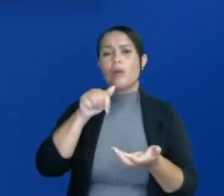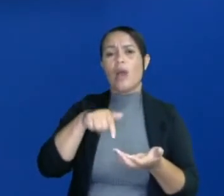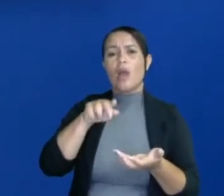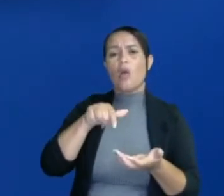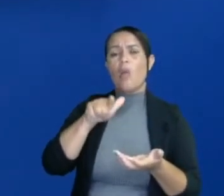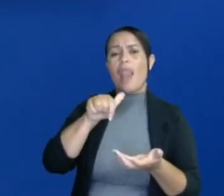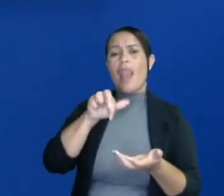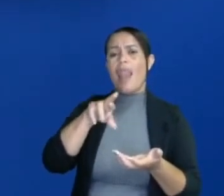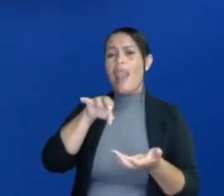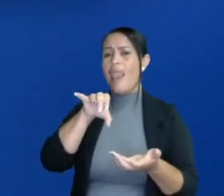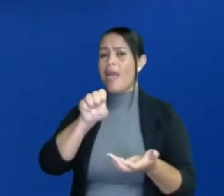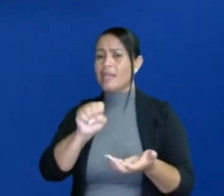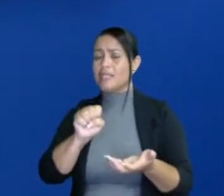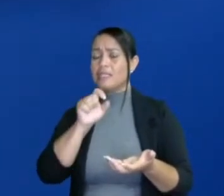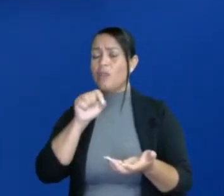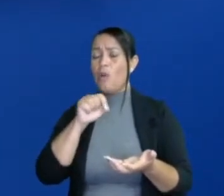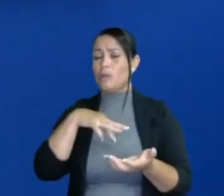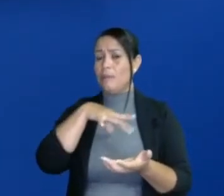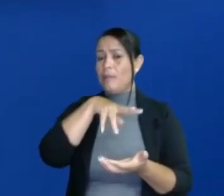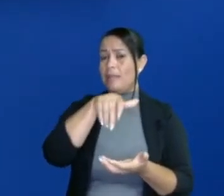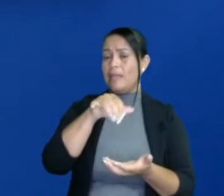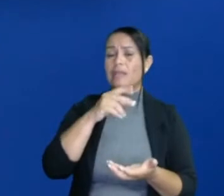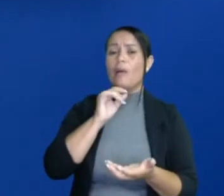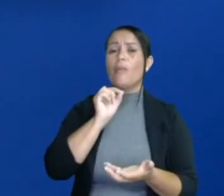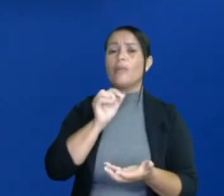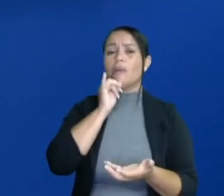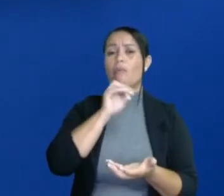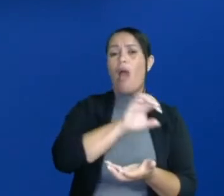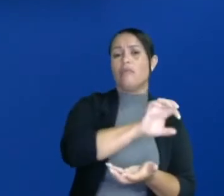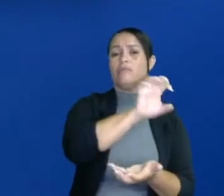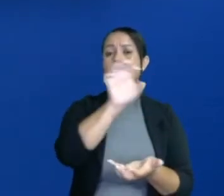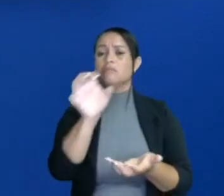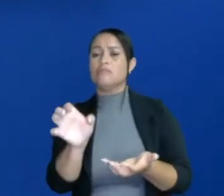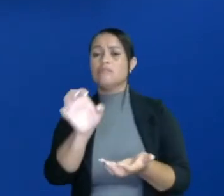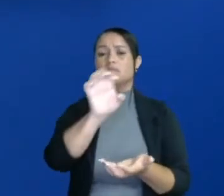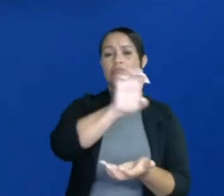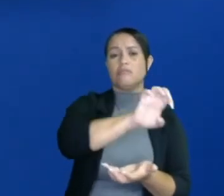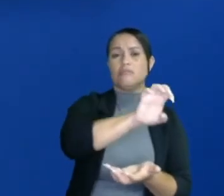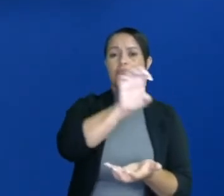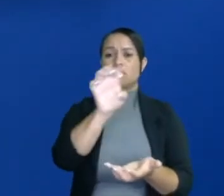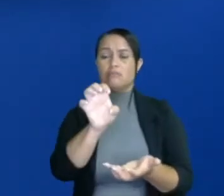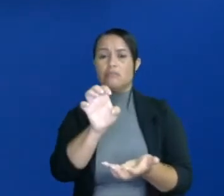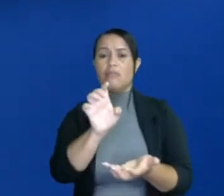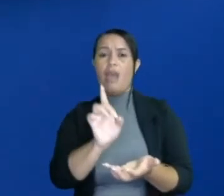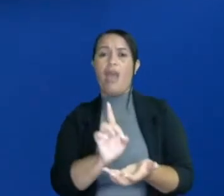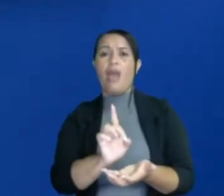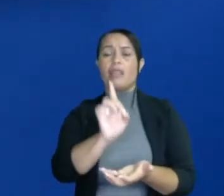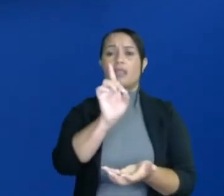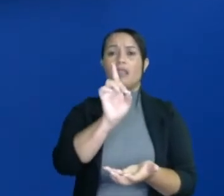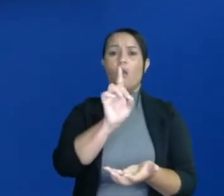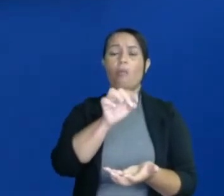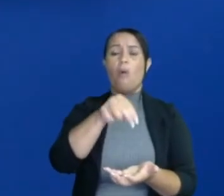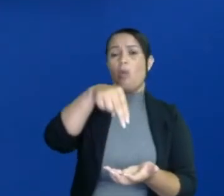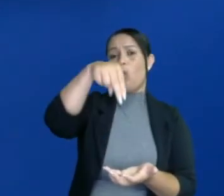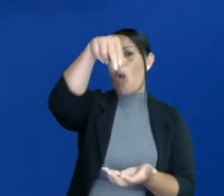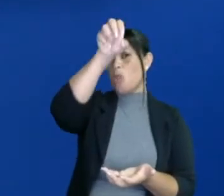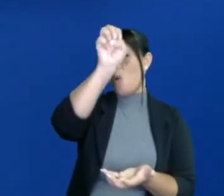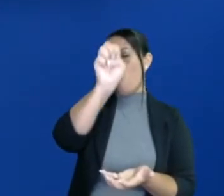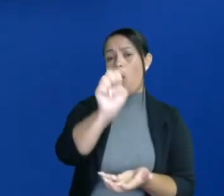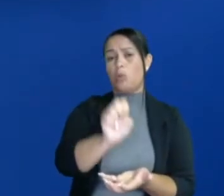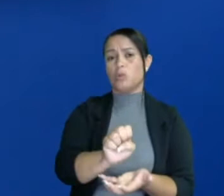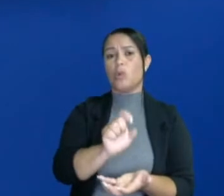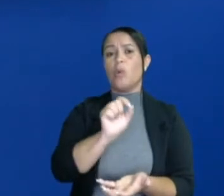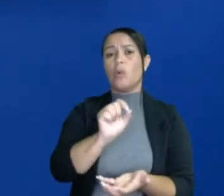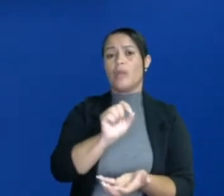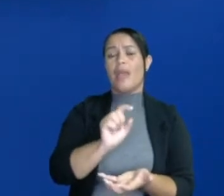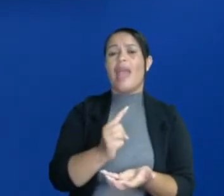nosso planeta, por isso em graus, tá? Então, a distância medida em graus do Equador até o Polo Norte ou até o Polo Sul, a gente chama